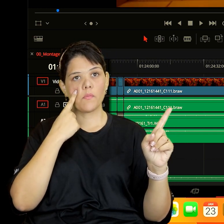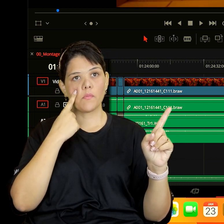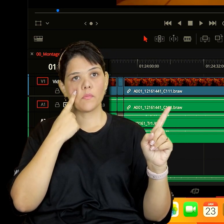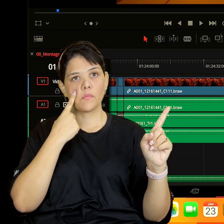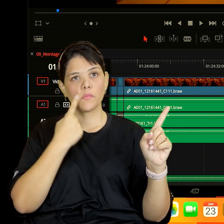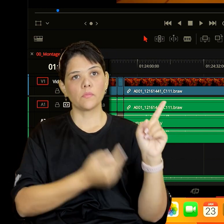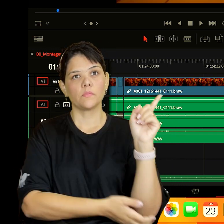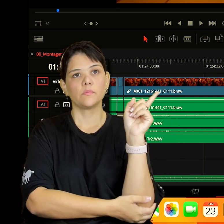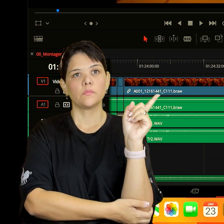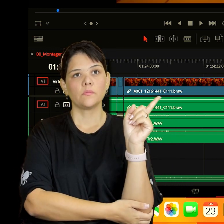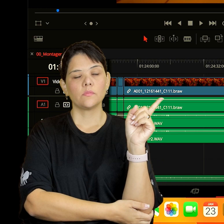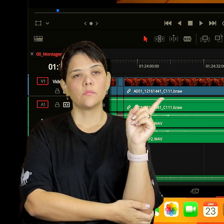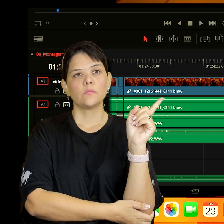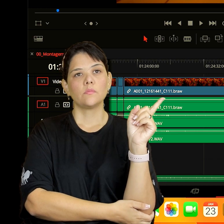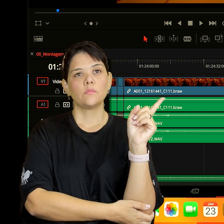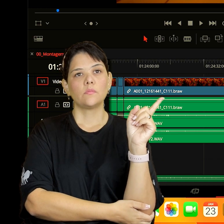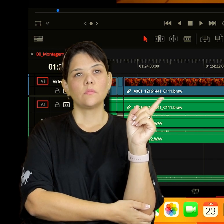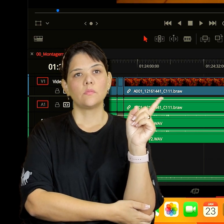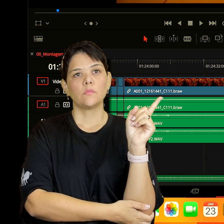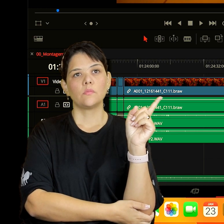isso, vocês vão ver